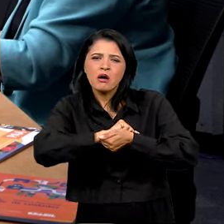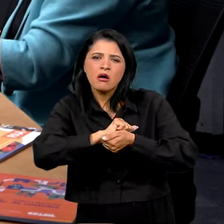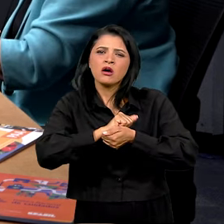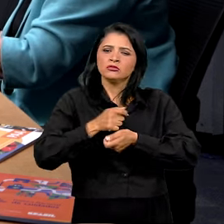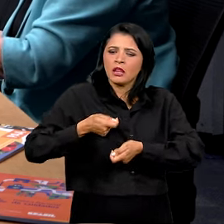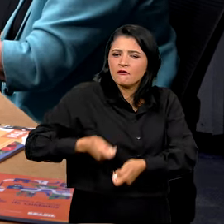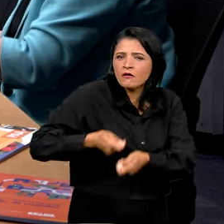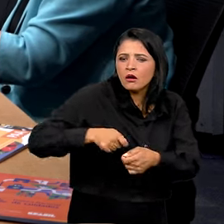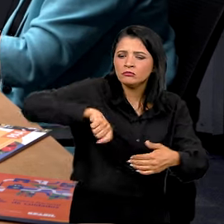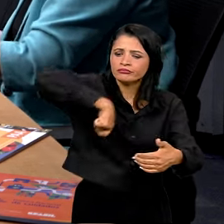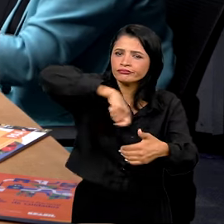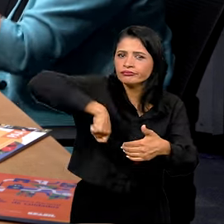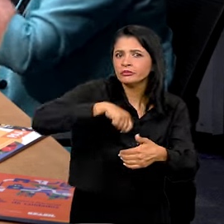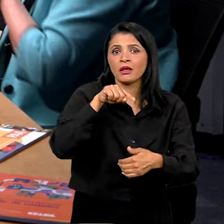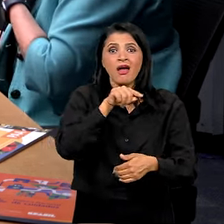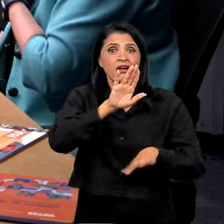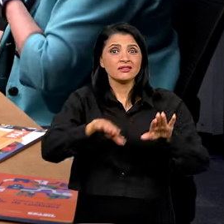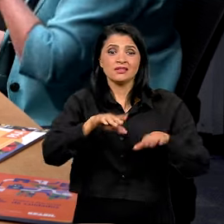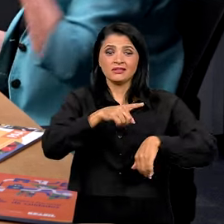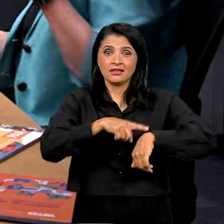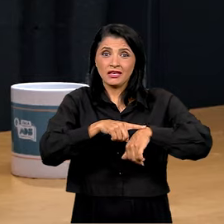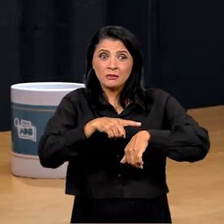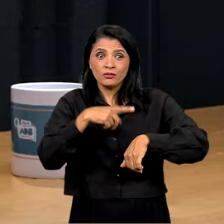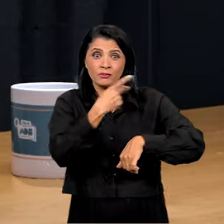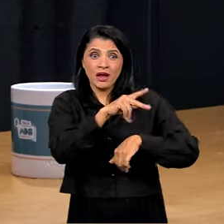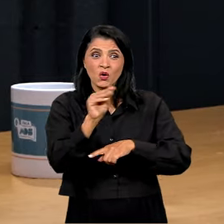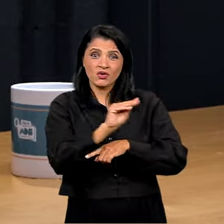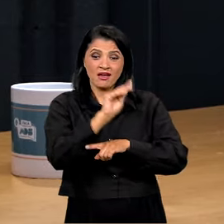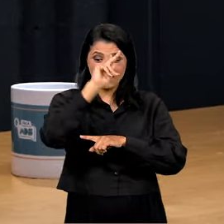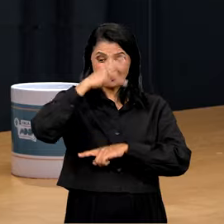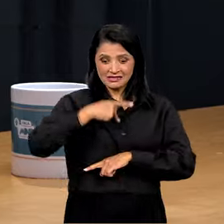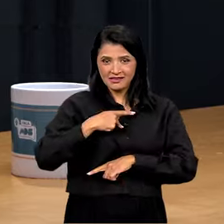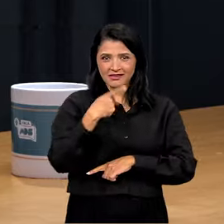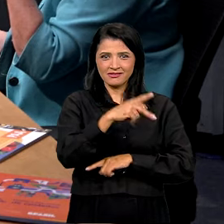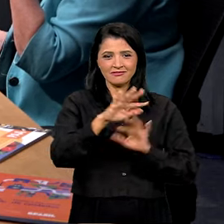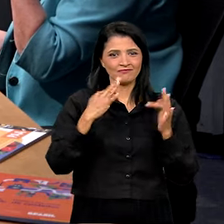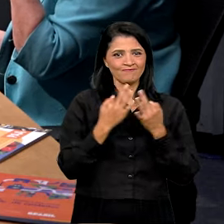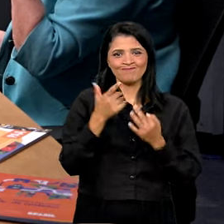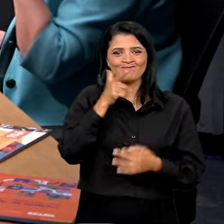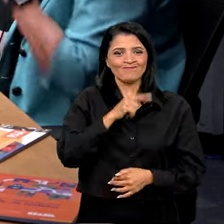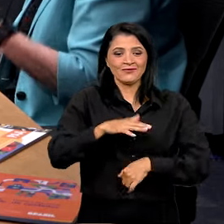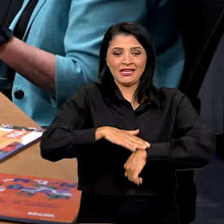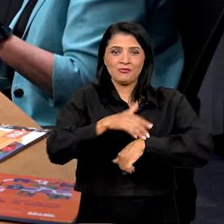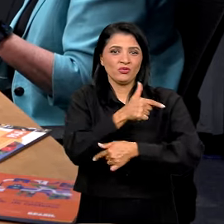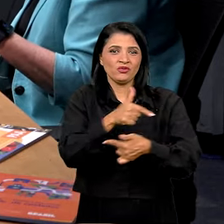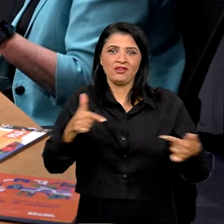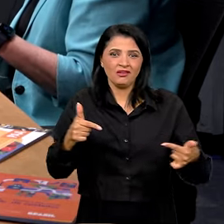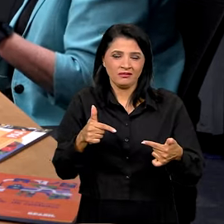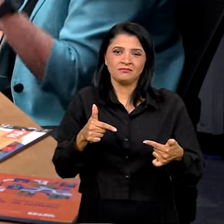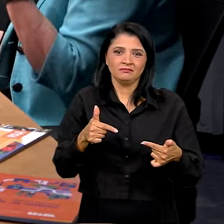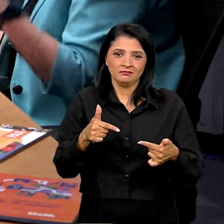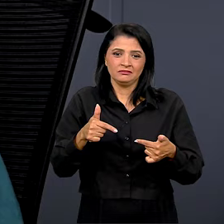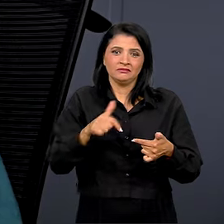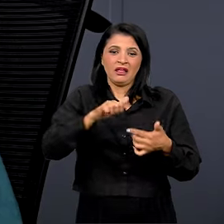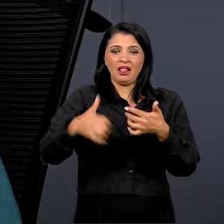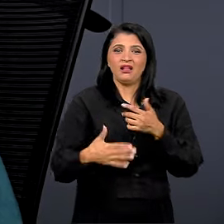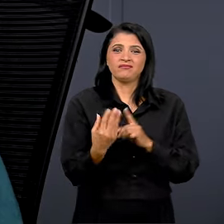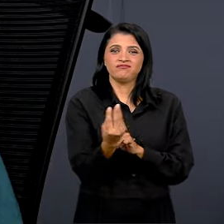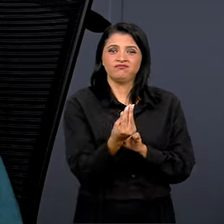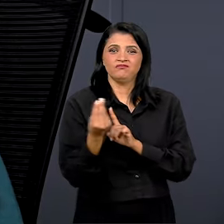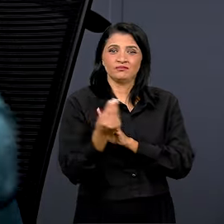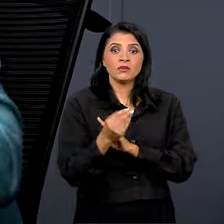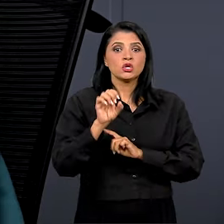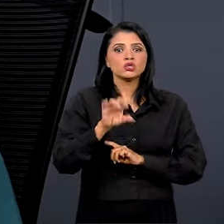vezes são mulheres que não têm tempo para cuidar de si mesmo e das suas famílias que estão em situações precárias apenas